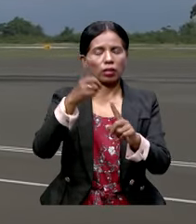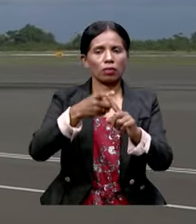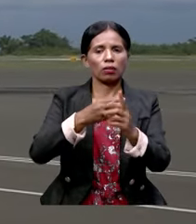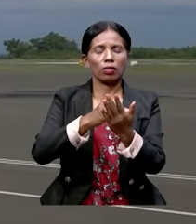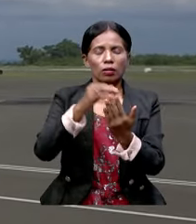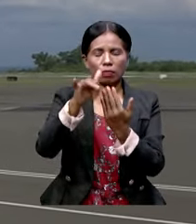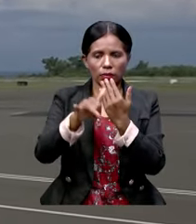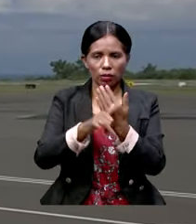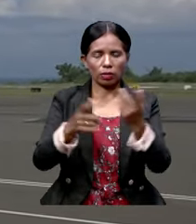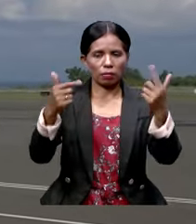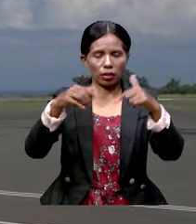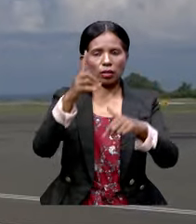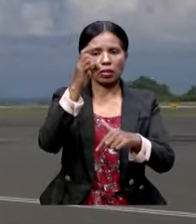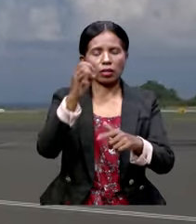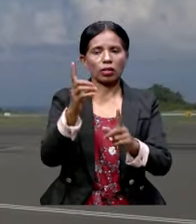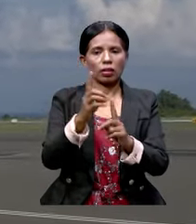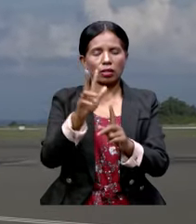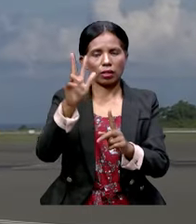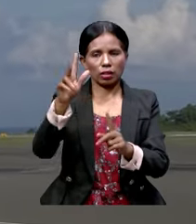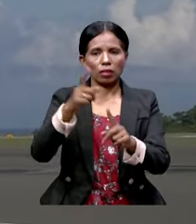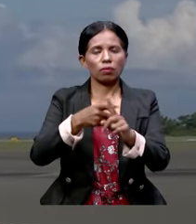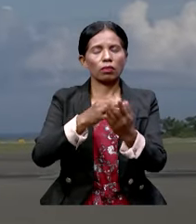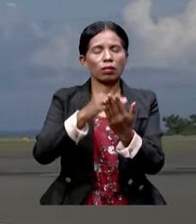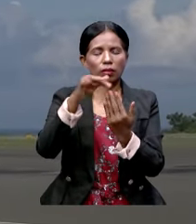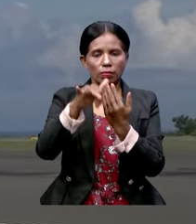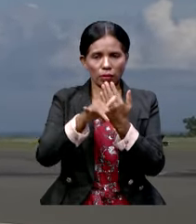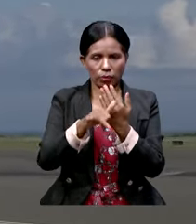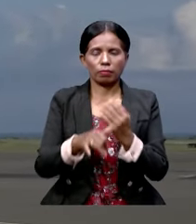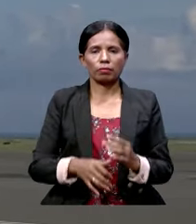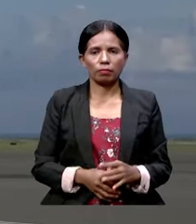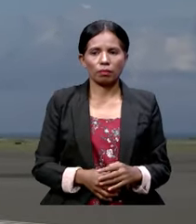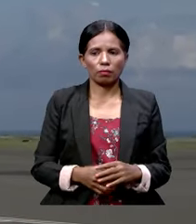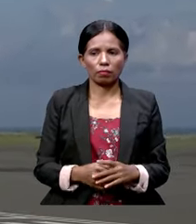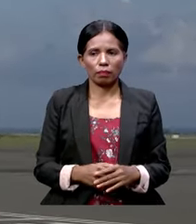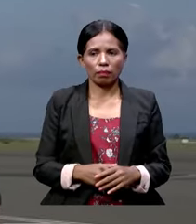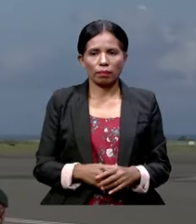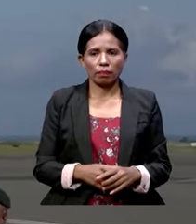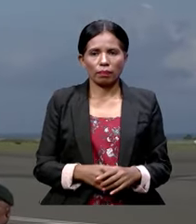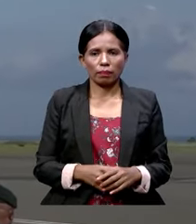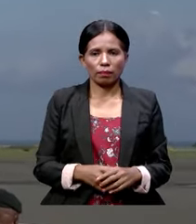no seito e a dili e a lorong tolo fulan maio. Mateus Romário, Agostinho da Costa, GMN.